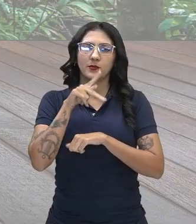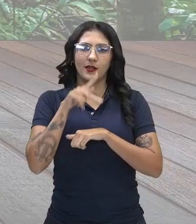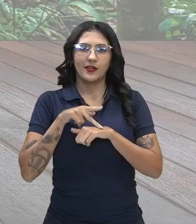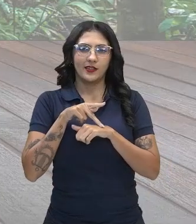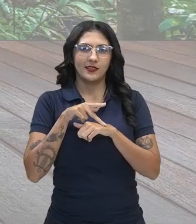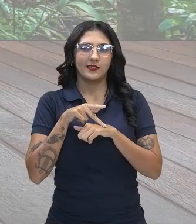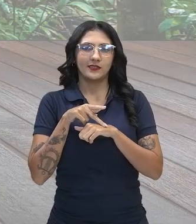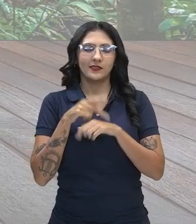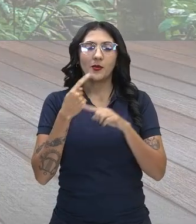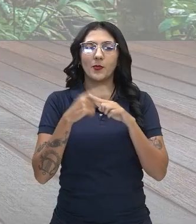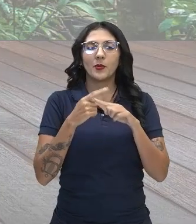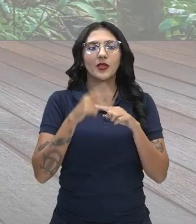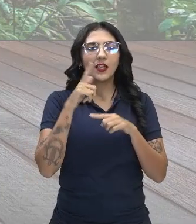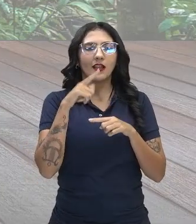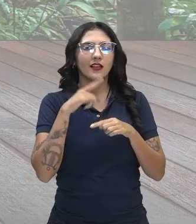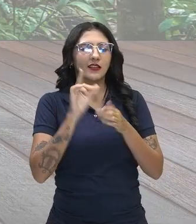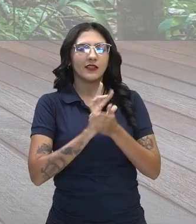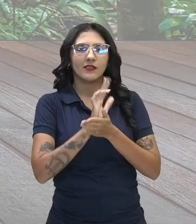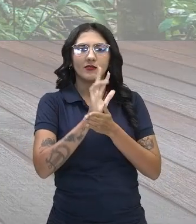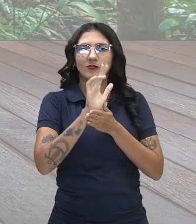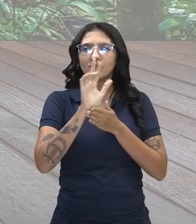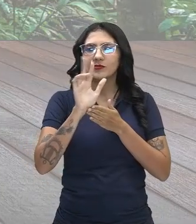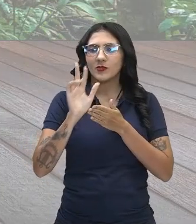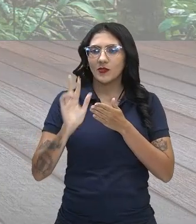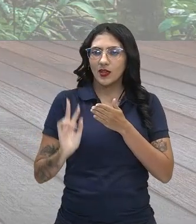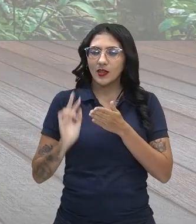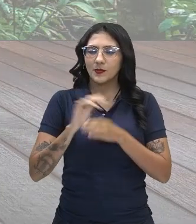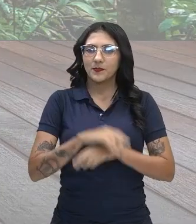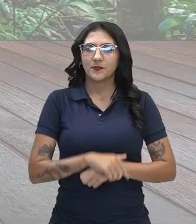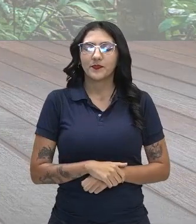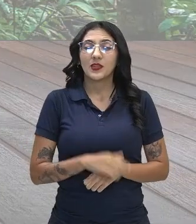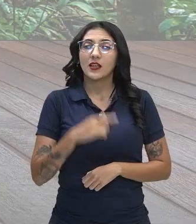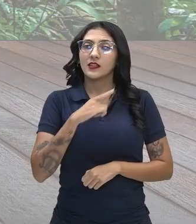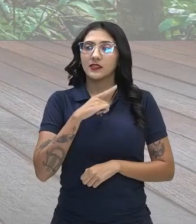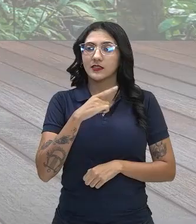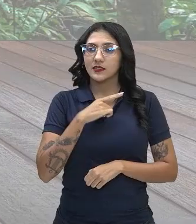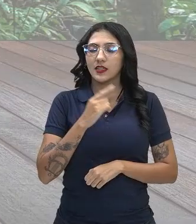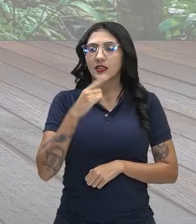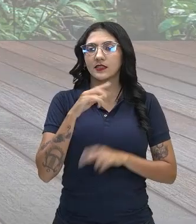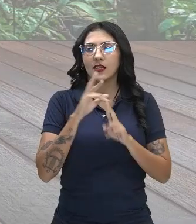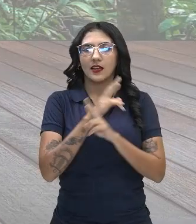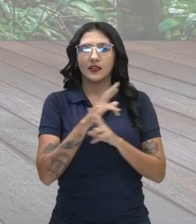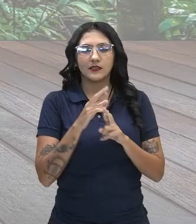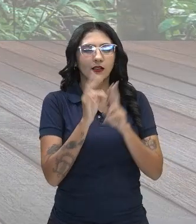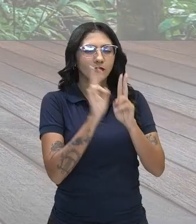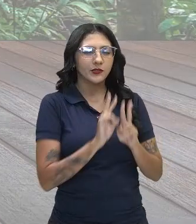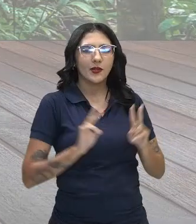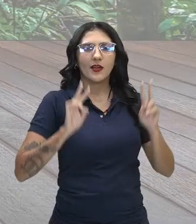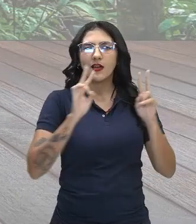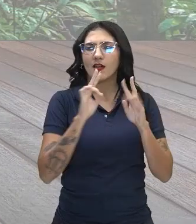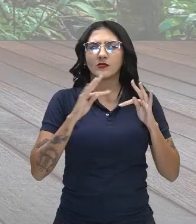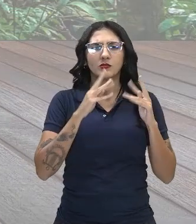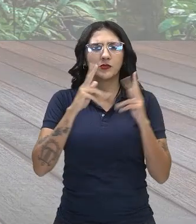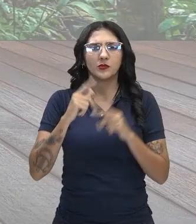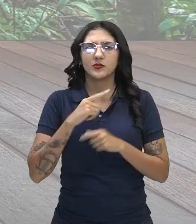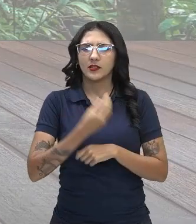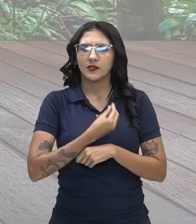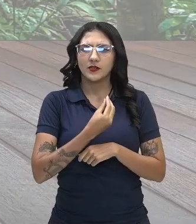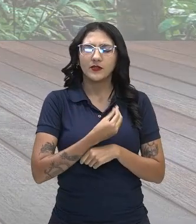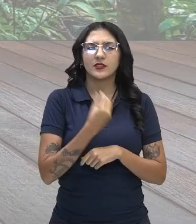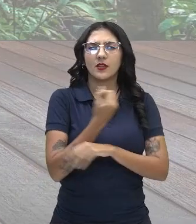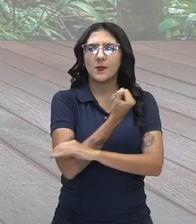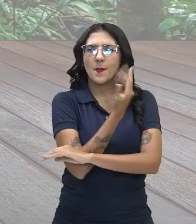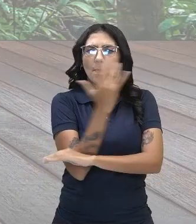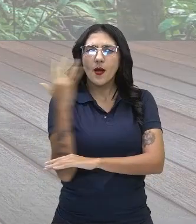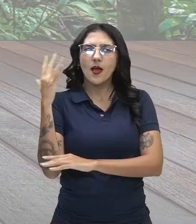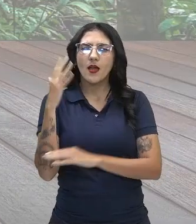grande biodiversidade, que vai estar relacionado realmente, né, às paisagens, o que existe através da fauna e da flora,